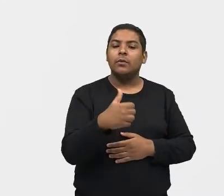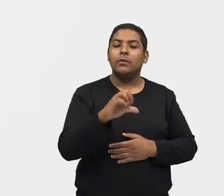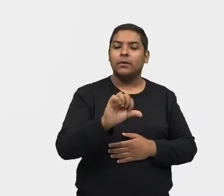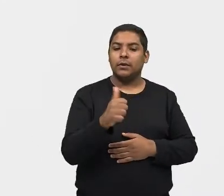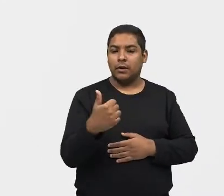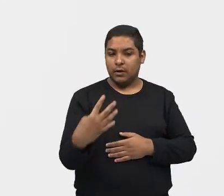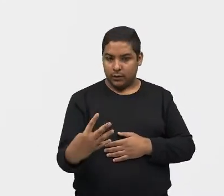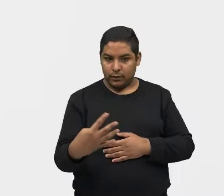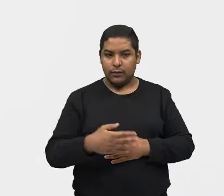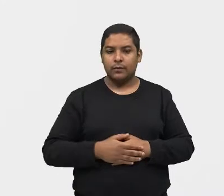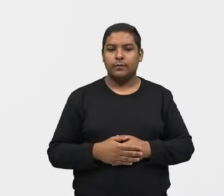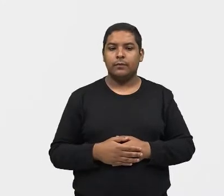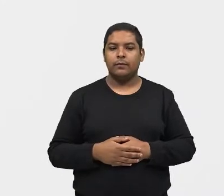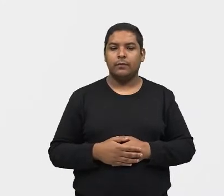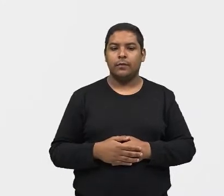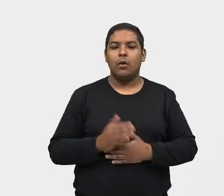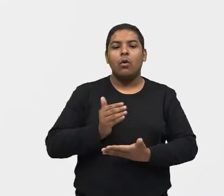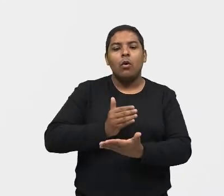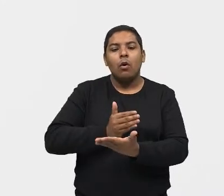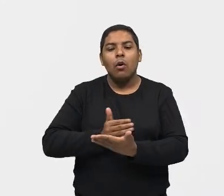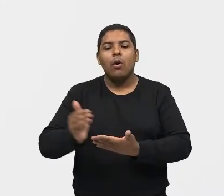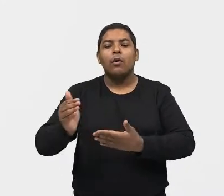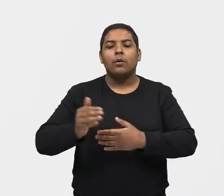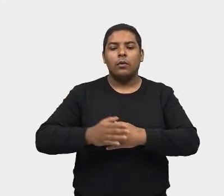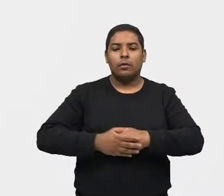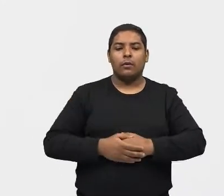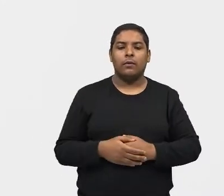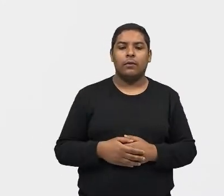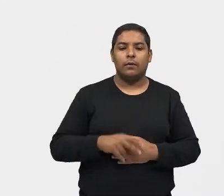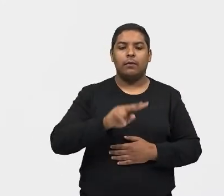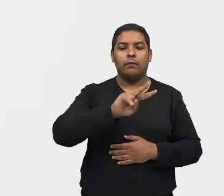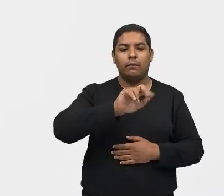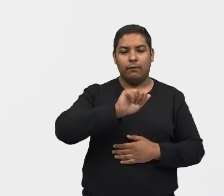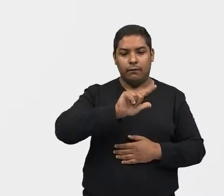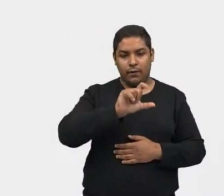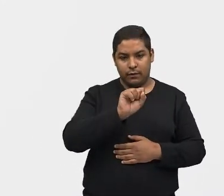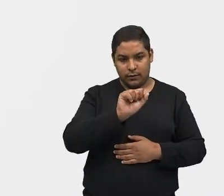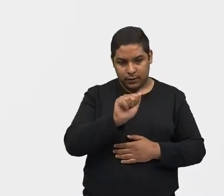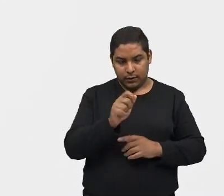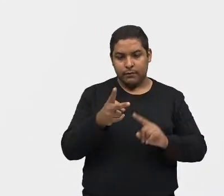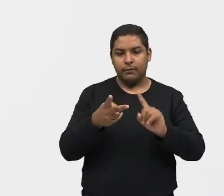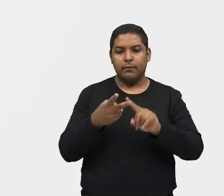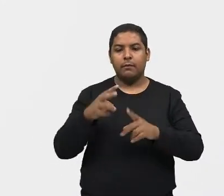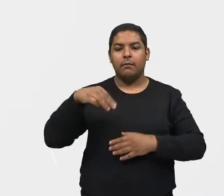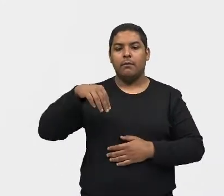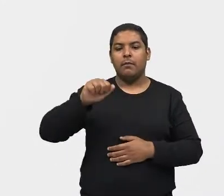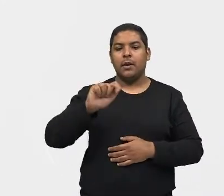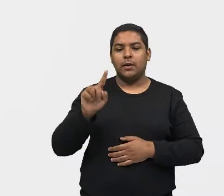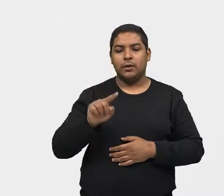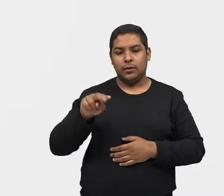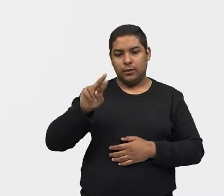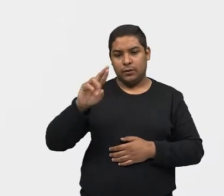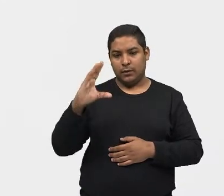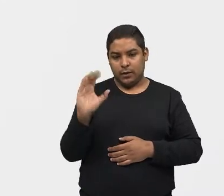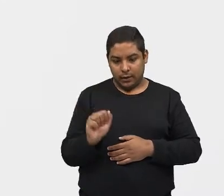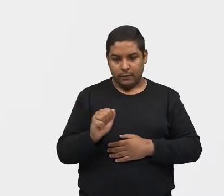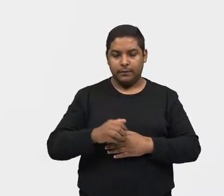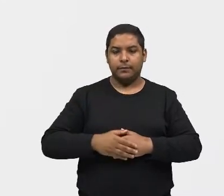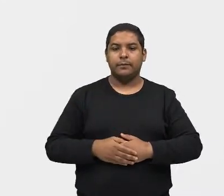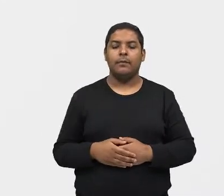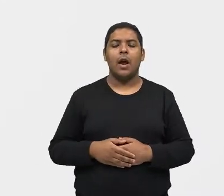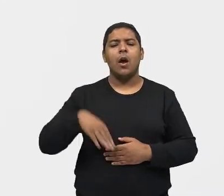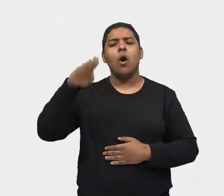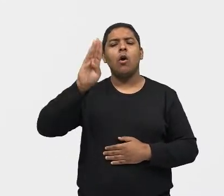1914, a princípio com a valsa e a mazurca. Então, trouxeram a valsa e a mazurca, e